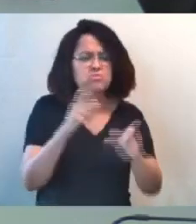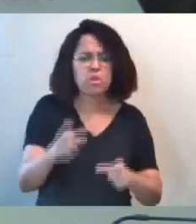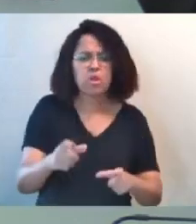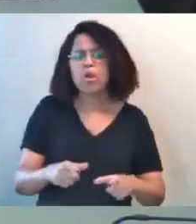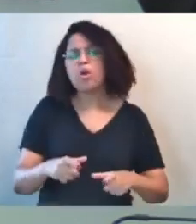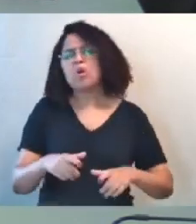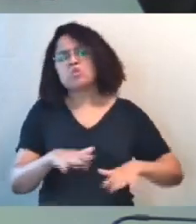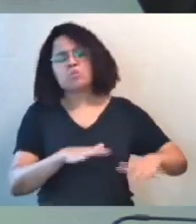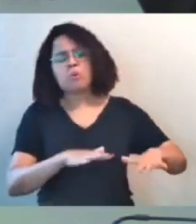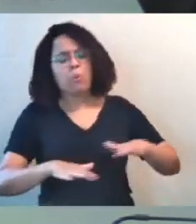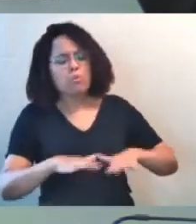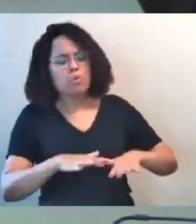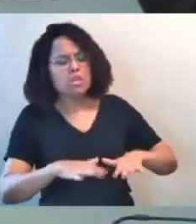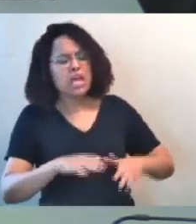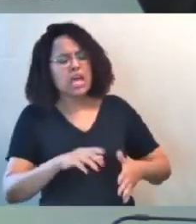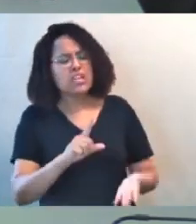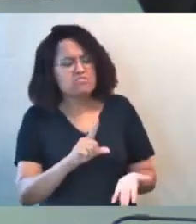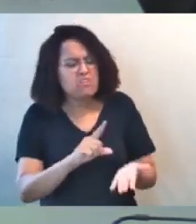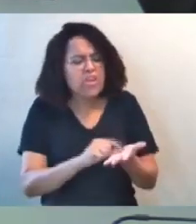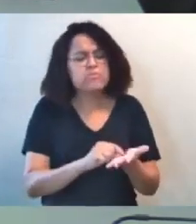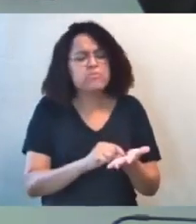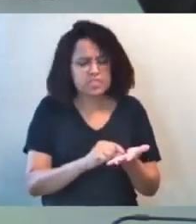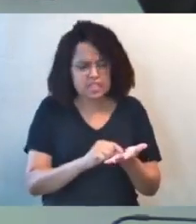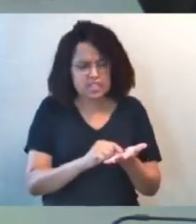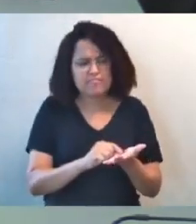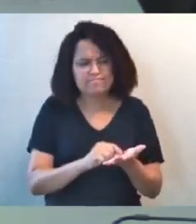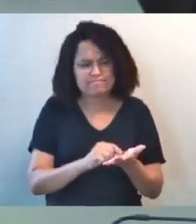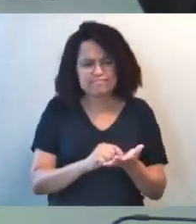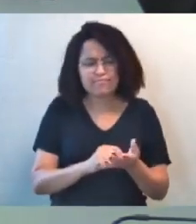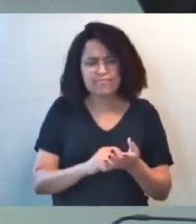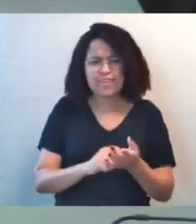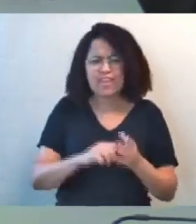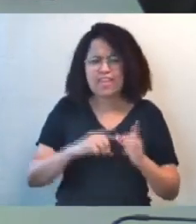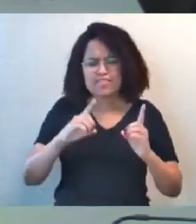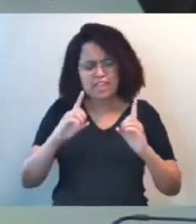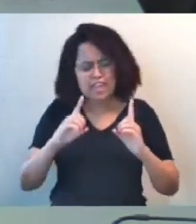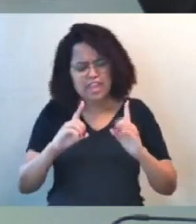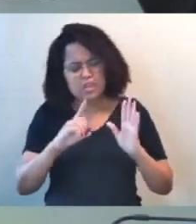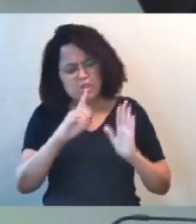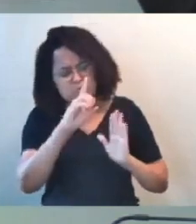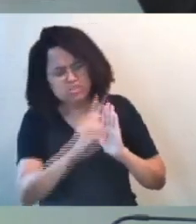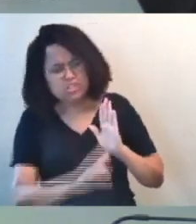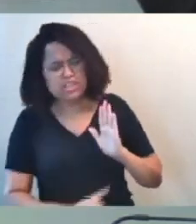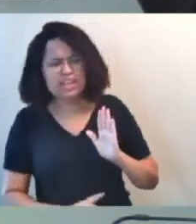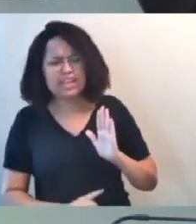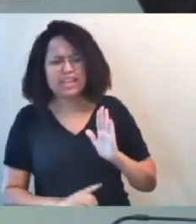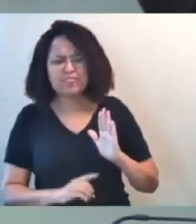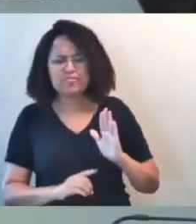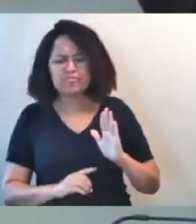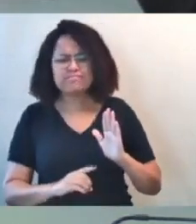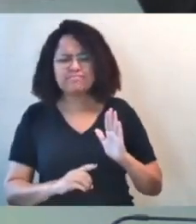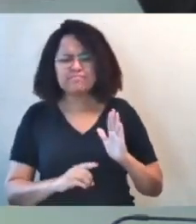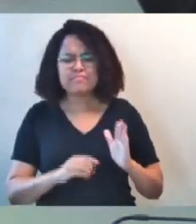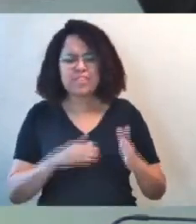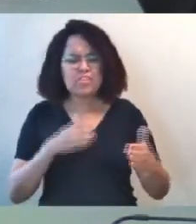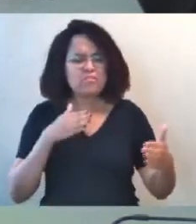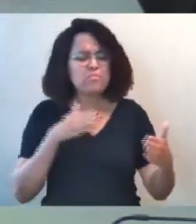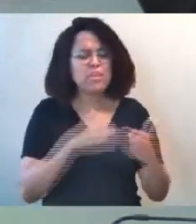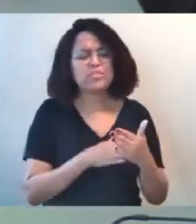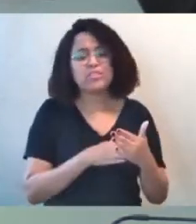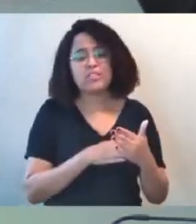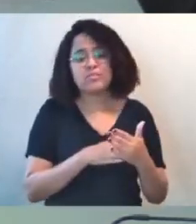muitas das vezes têm o seu direito, né, cerceado ali, porque eles não conseguem utilizar o transporte. Quais são